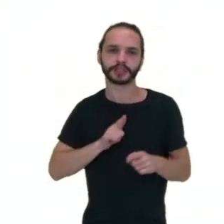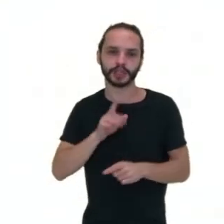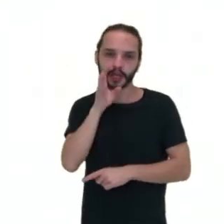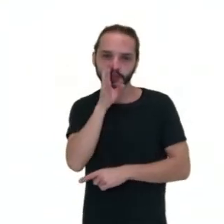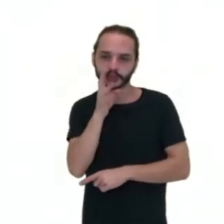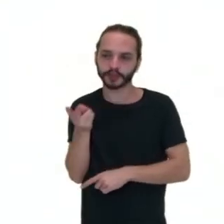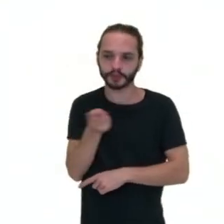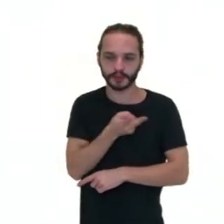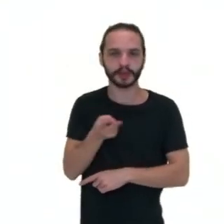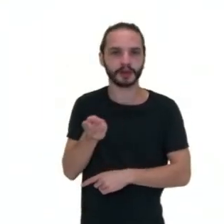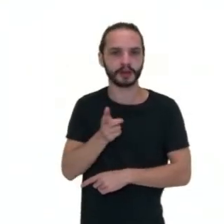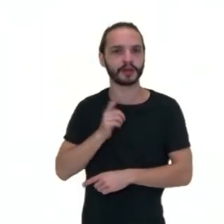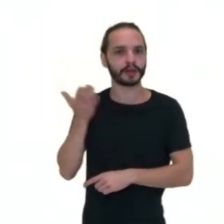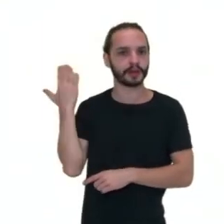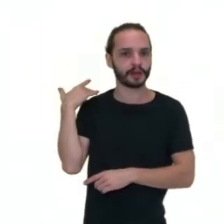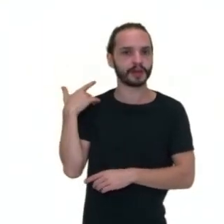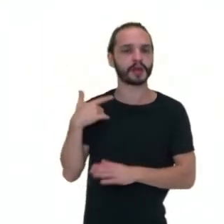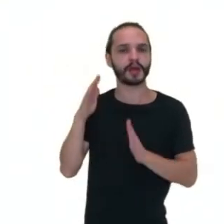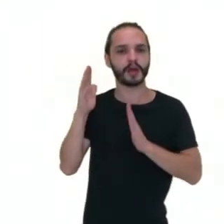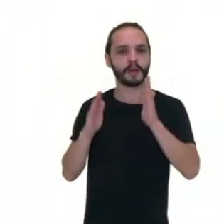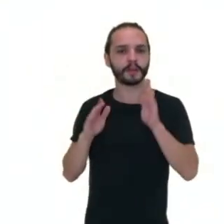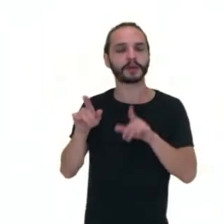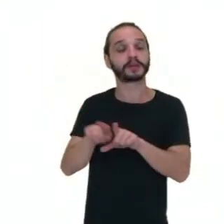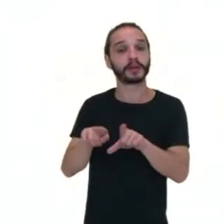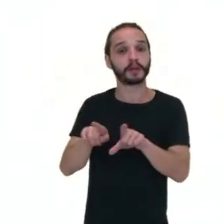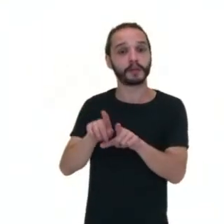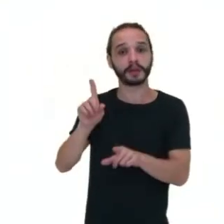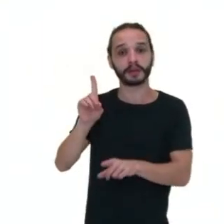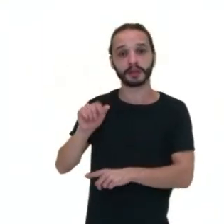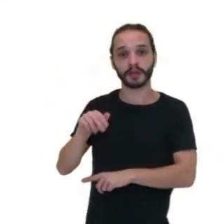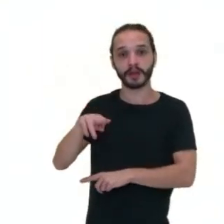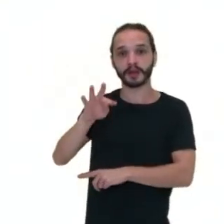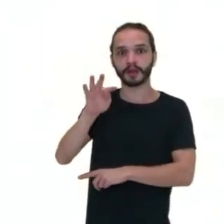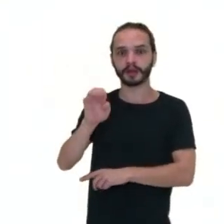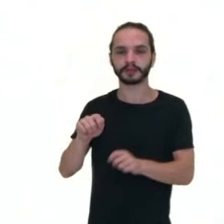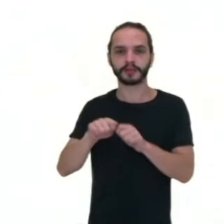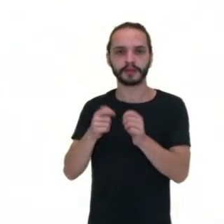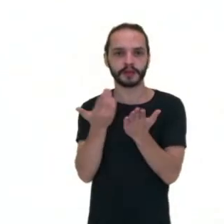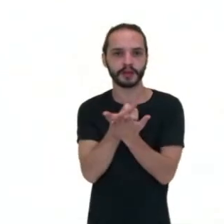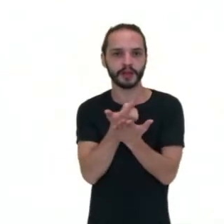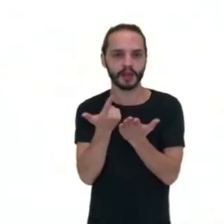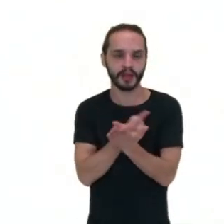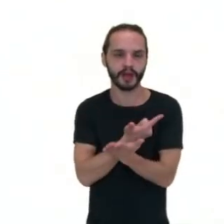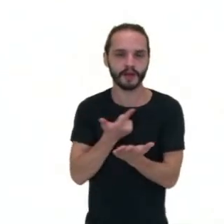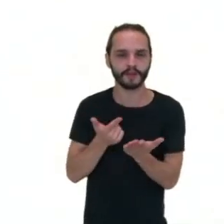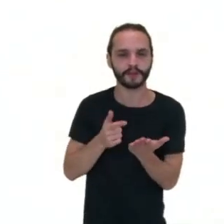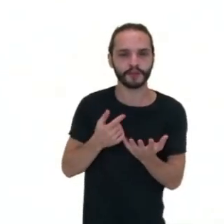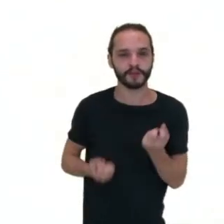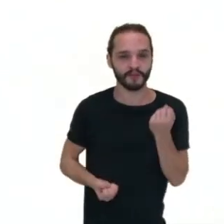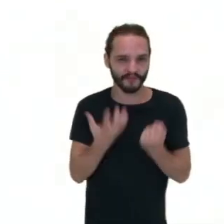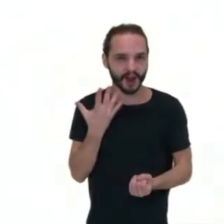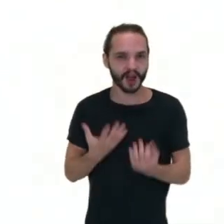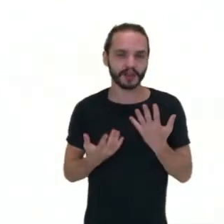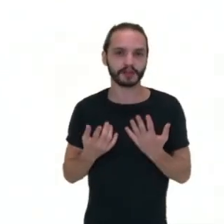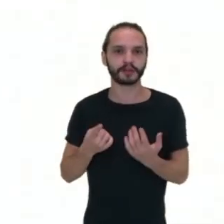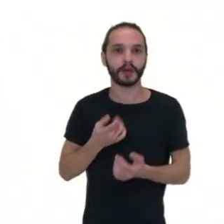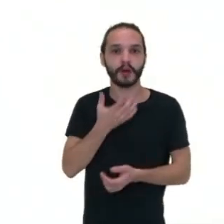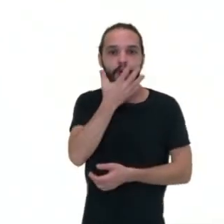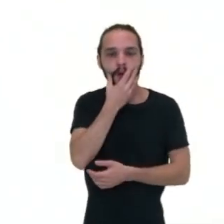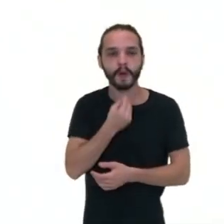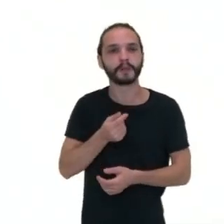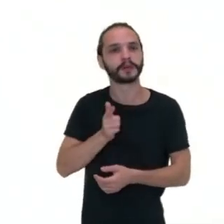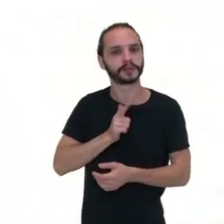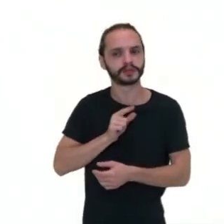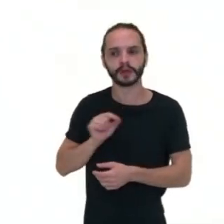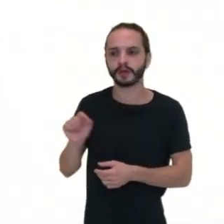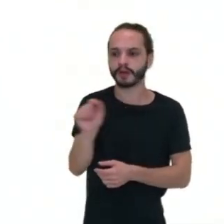Lembrando que nessa época existia Dante Alighieri, que estava fazendo a obra Inferno, que foi muito famosa. Então esses homens eles estavam grandes mentes sempre no